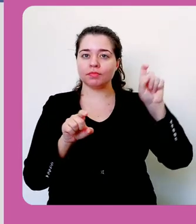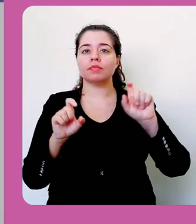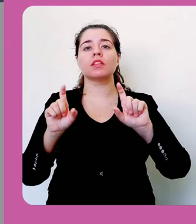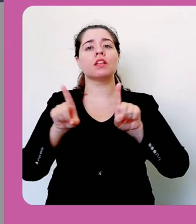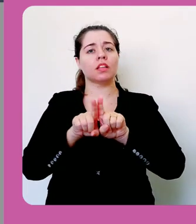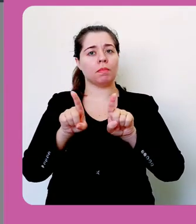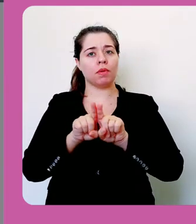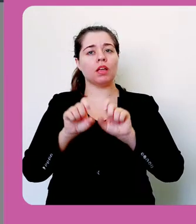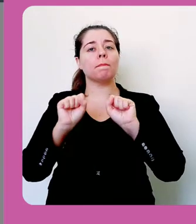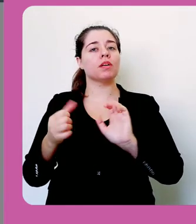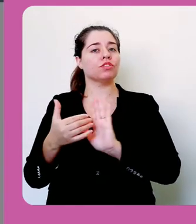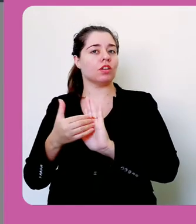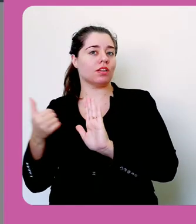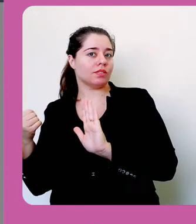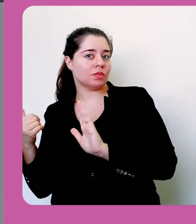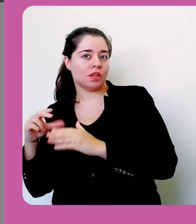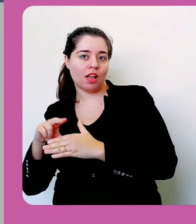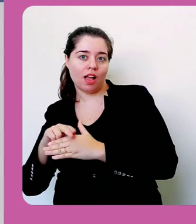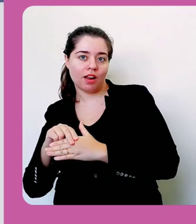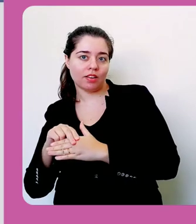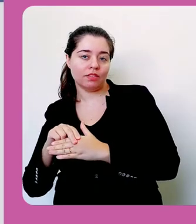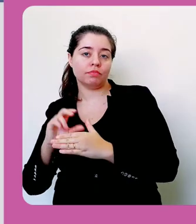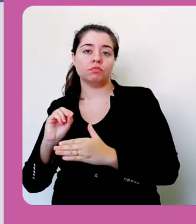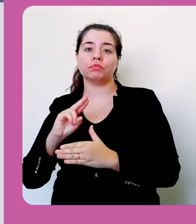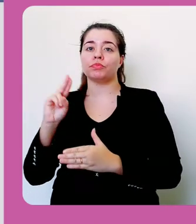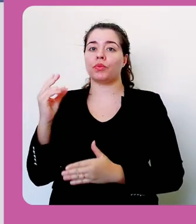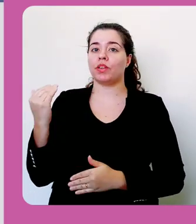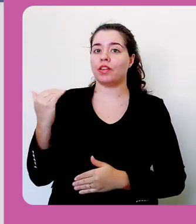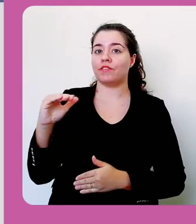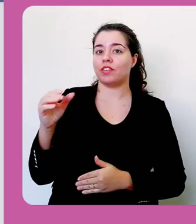né, do editor,